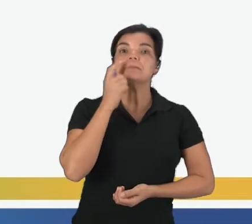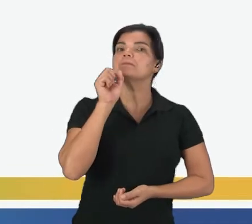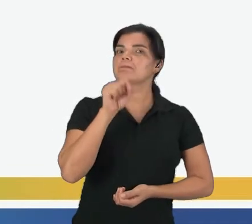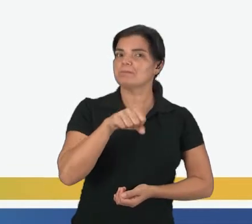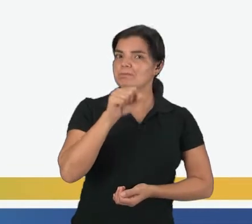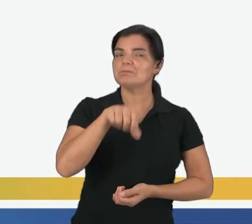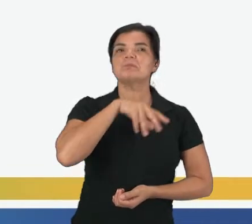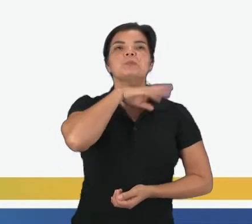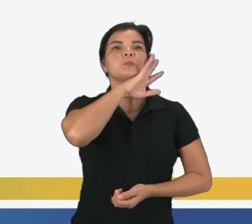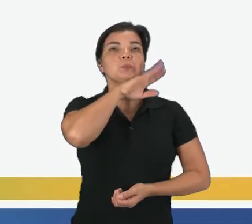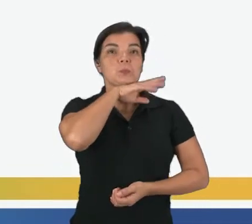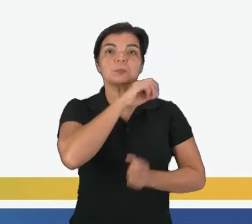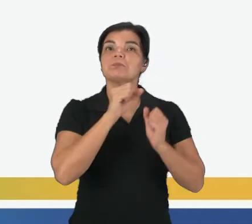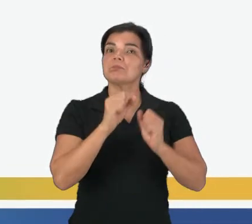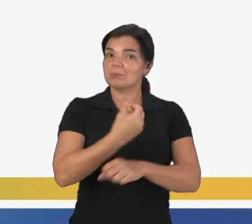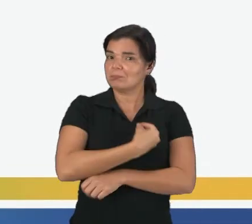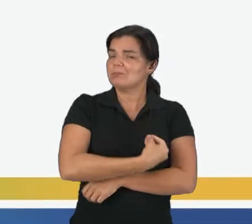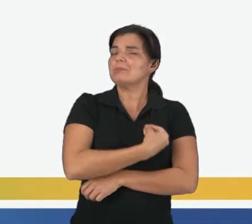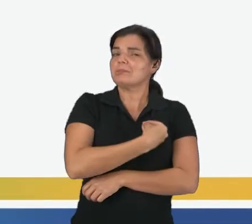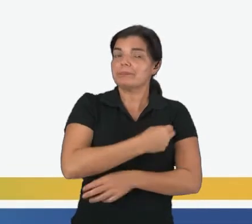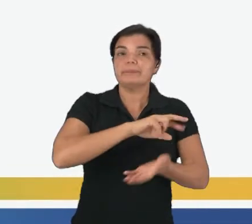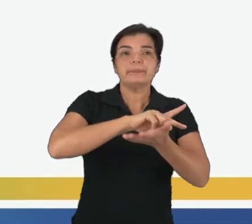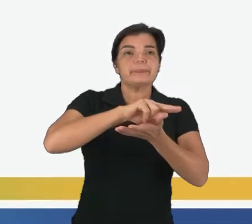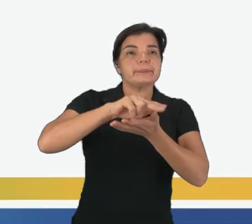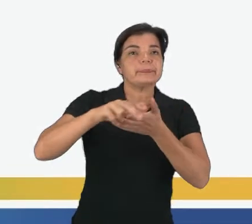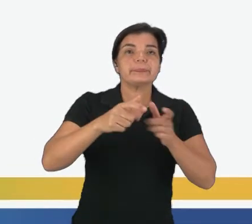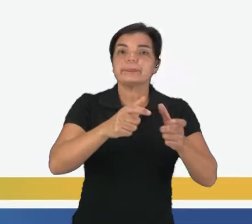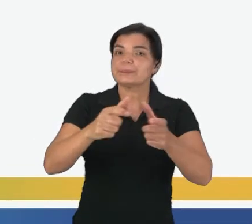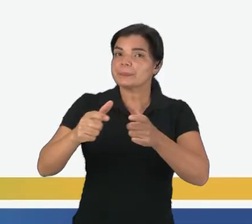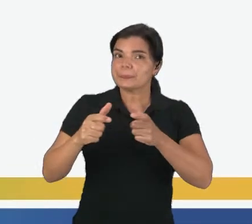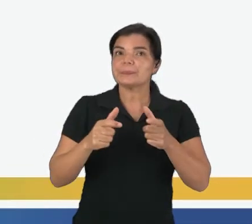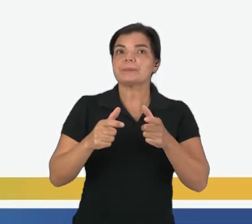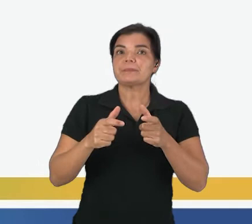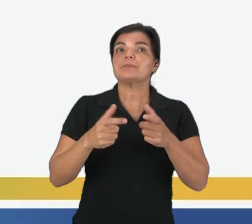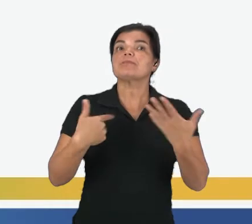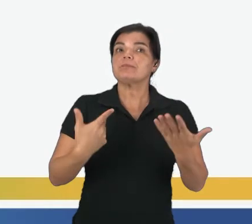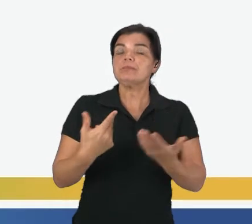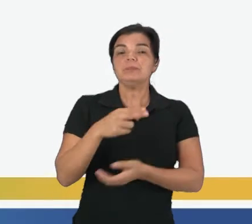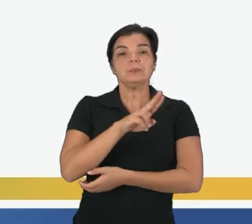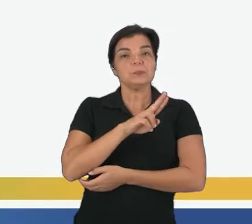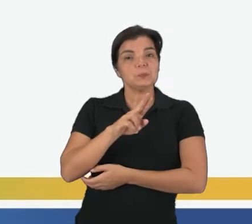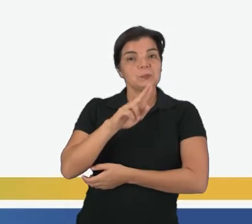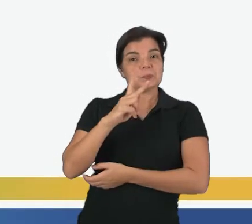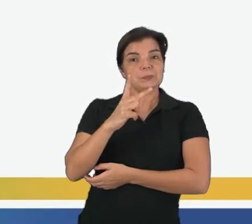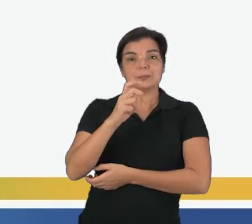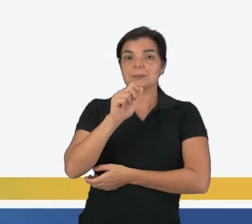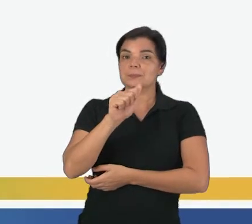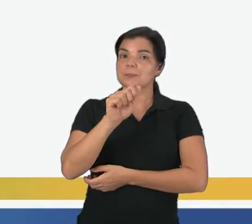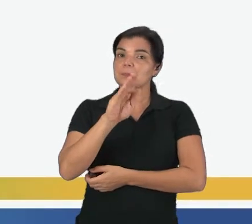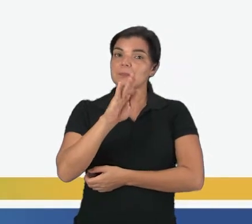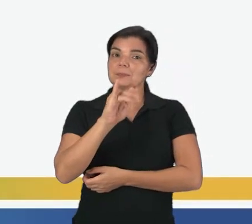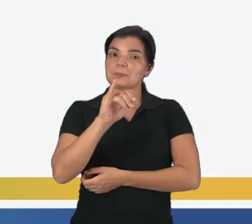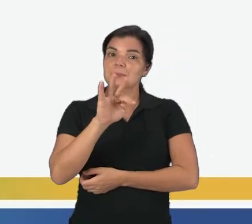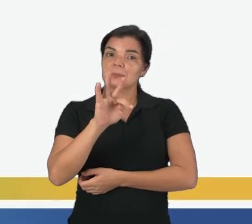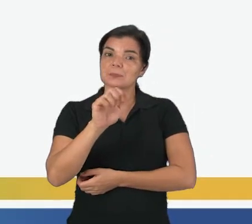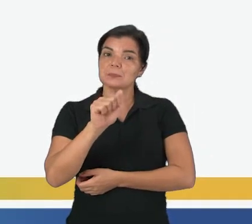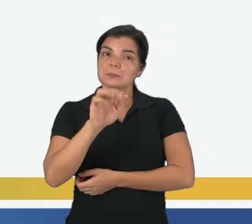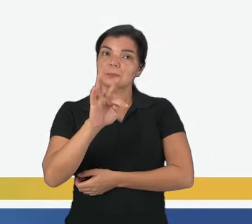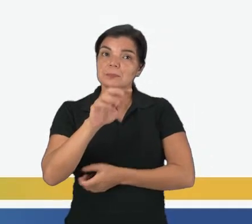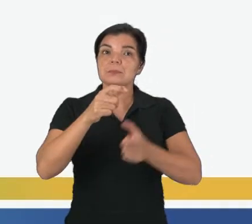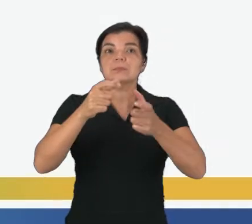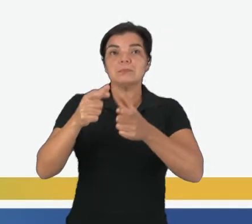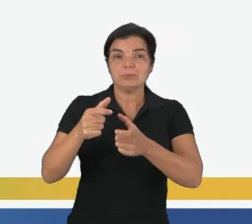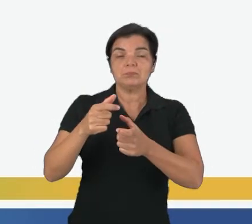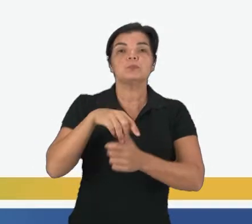sim, os animais podem viver em vários tipos de ambientes, que chamamos de habitat. Nele,